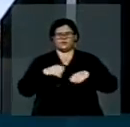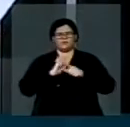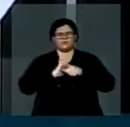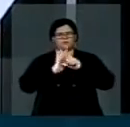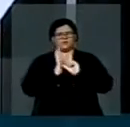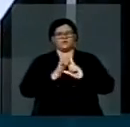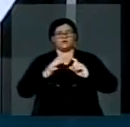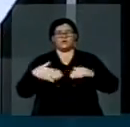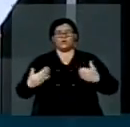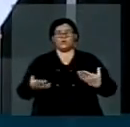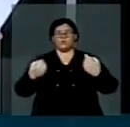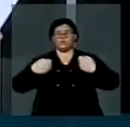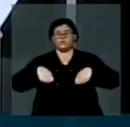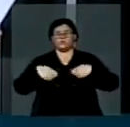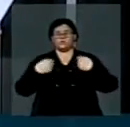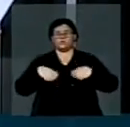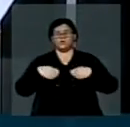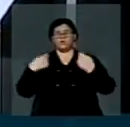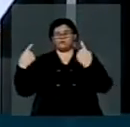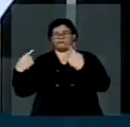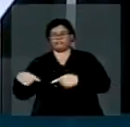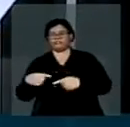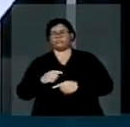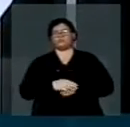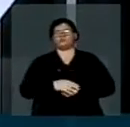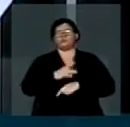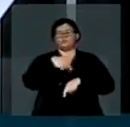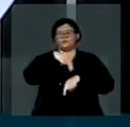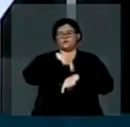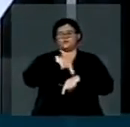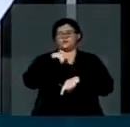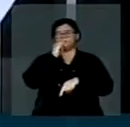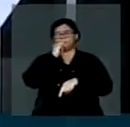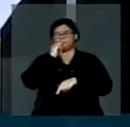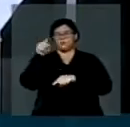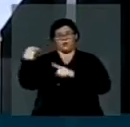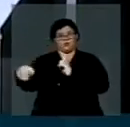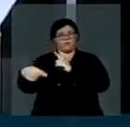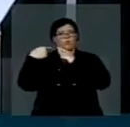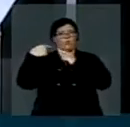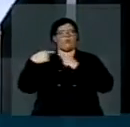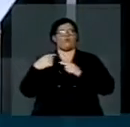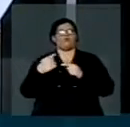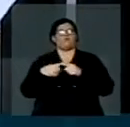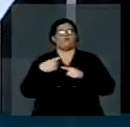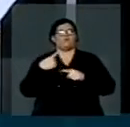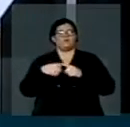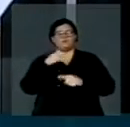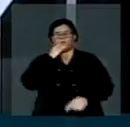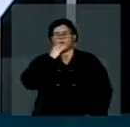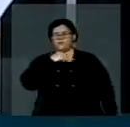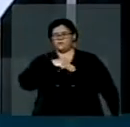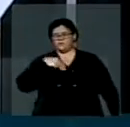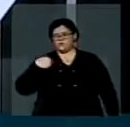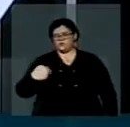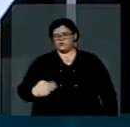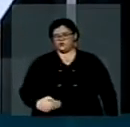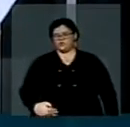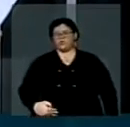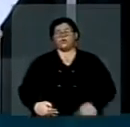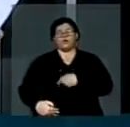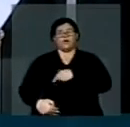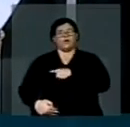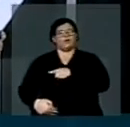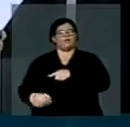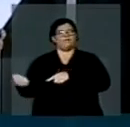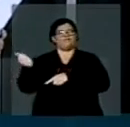pela concorrência com as nações emergentes, especialmente as asiáticas, com destaque para a China. As transformações da economia mundial estão a